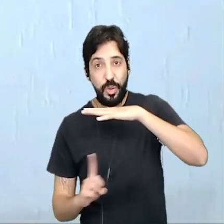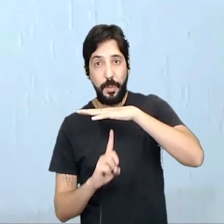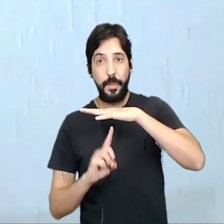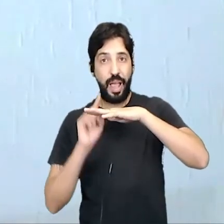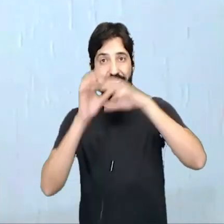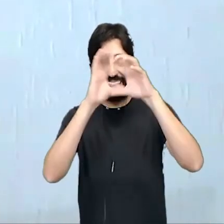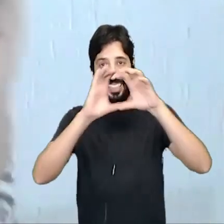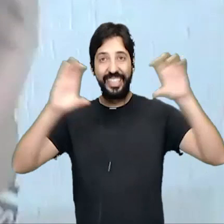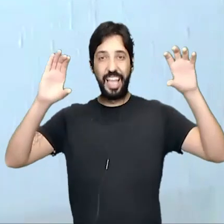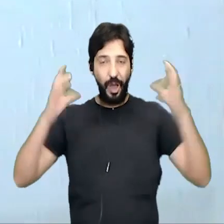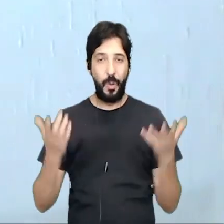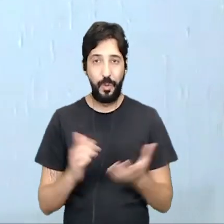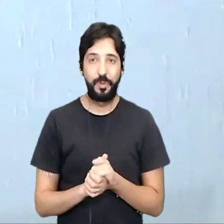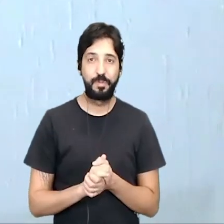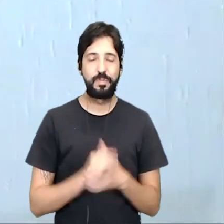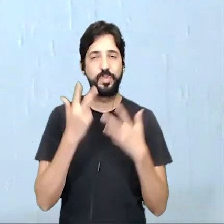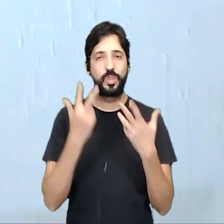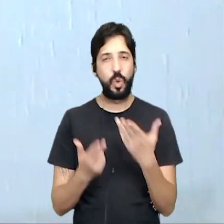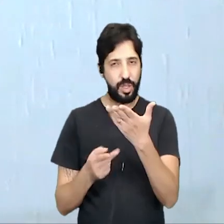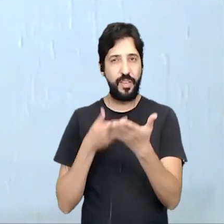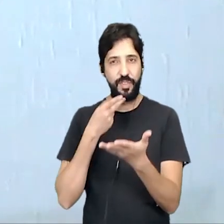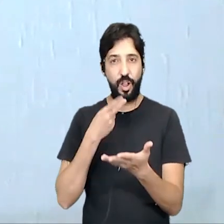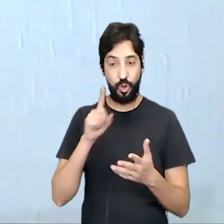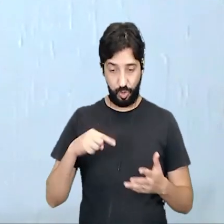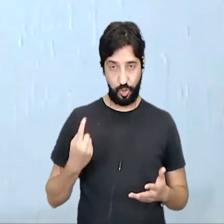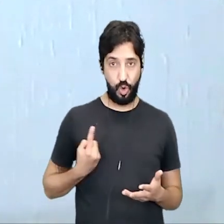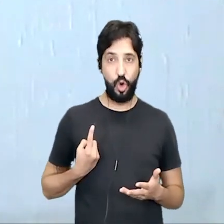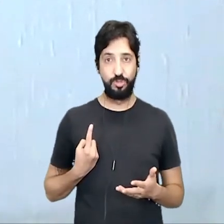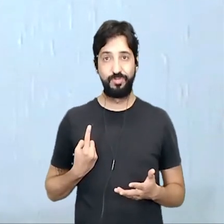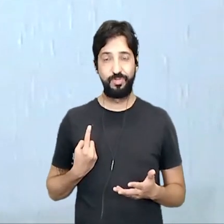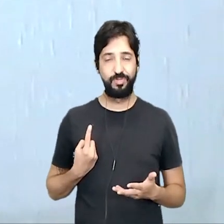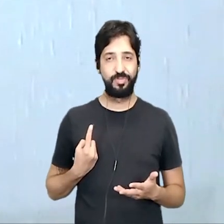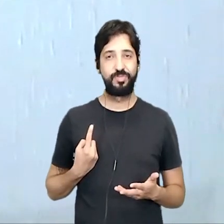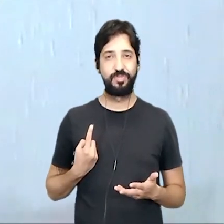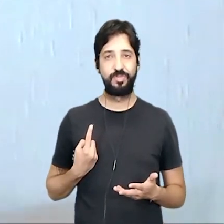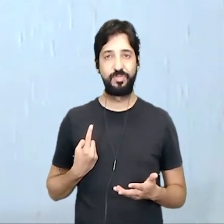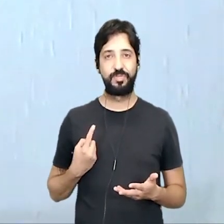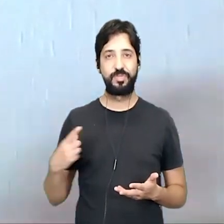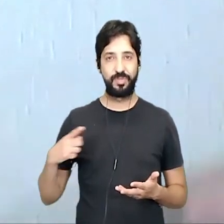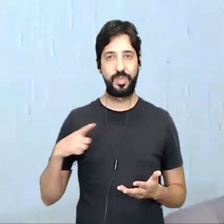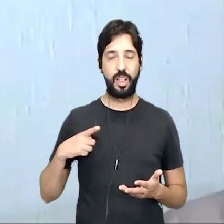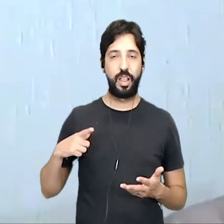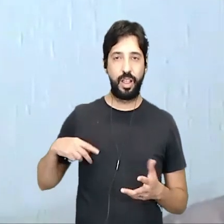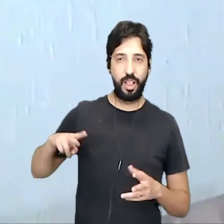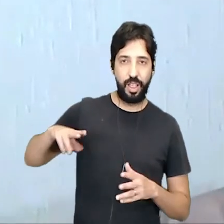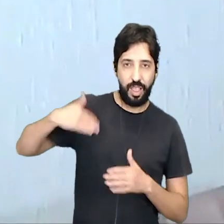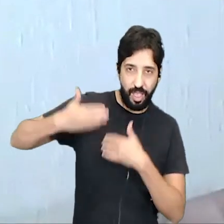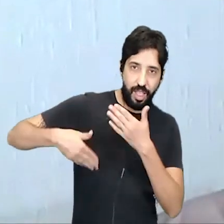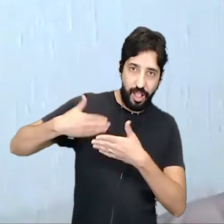estava debaixo daquele céu. Como você disse, nós, com todos esses